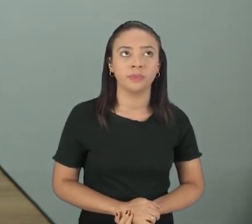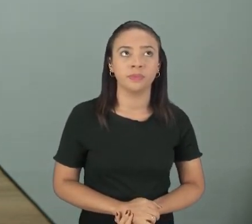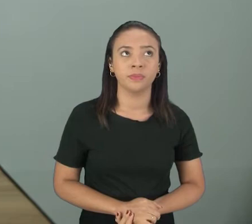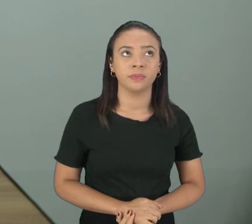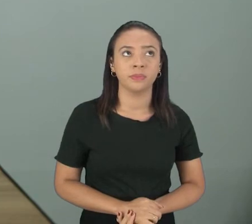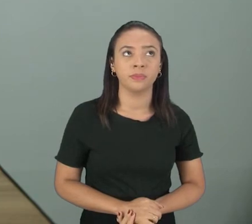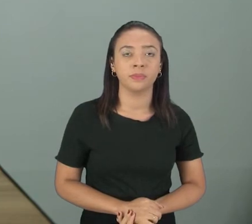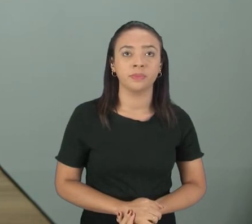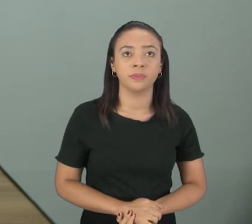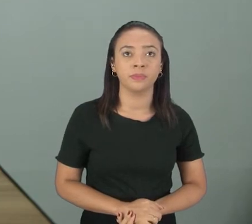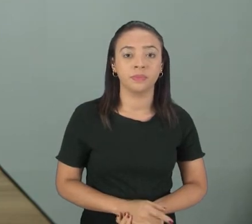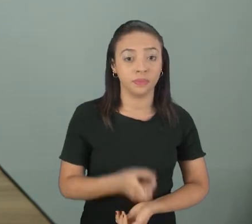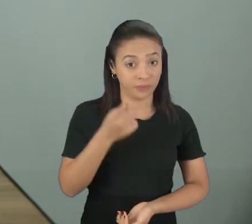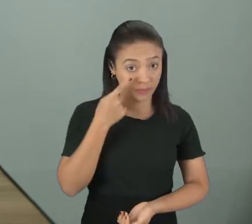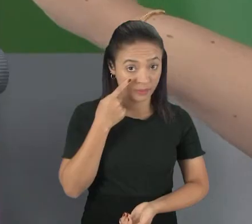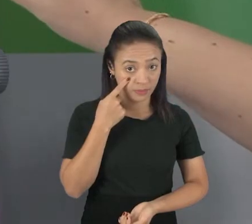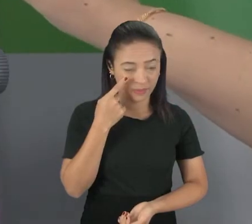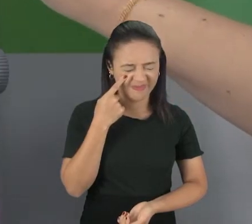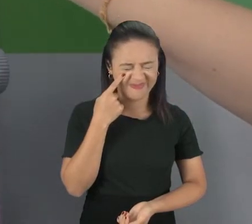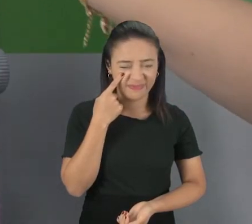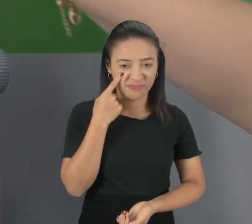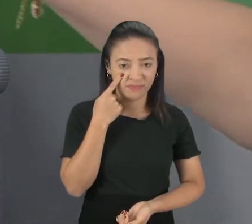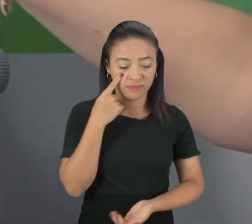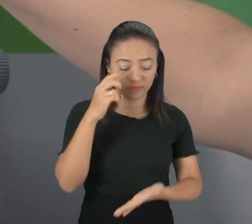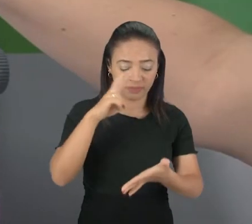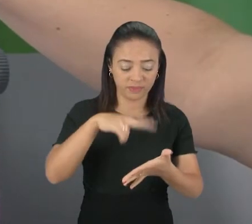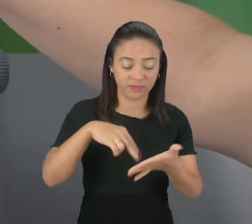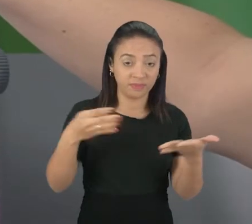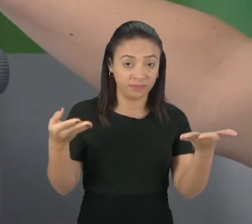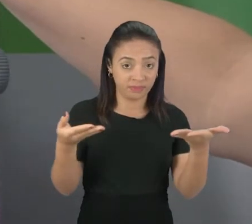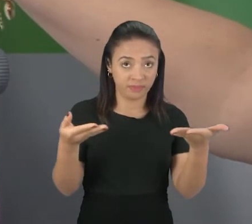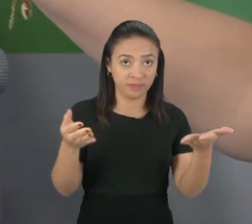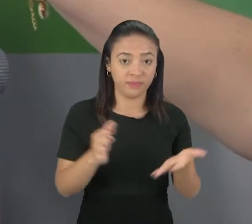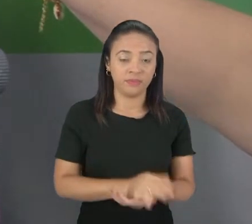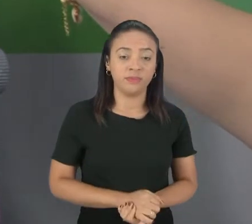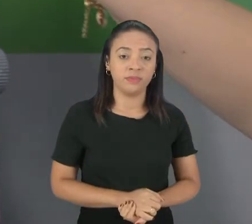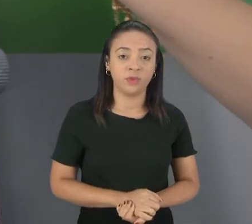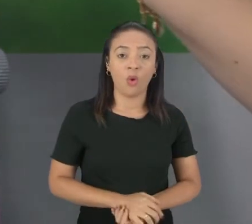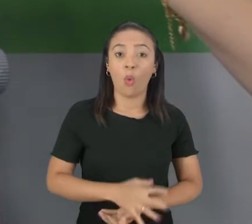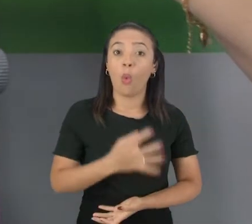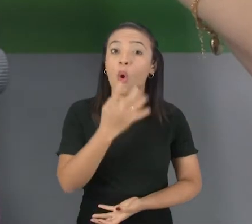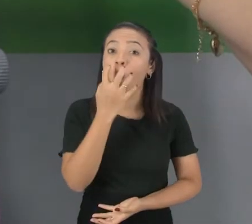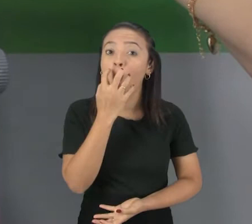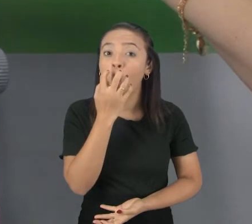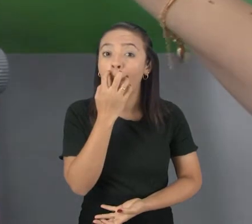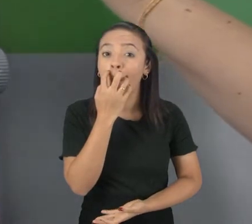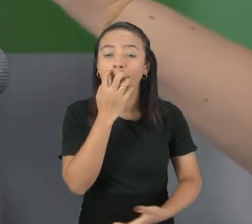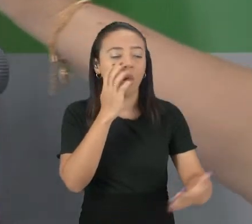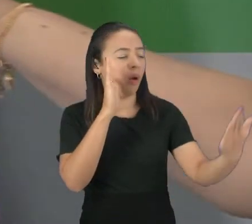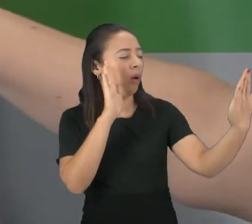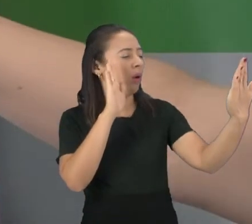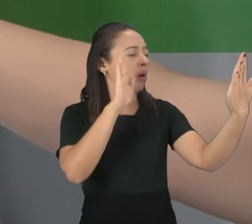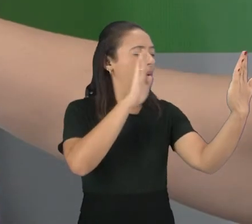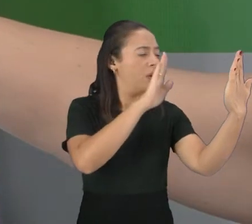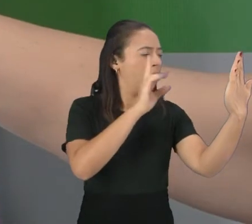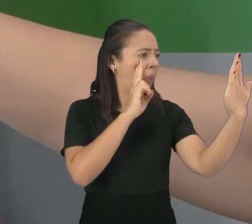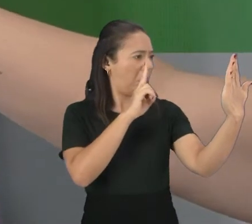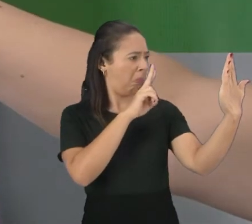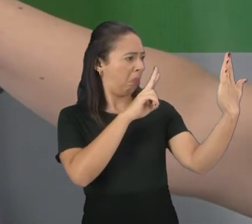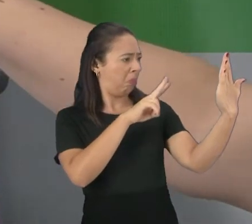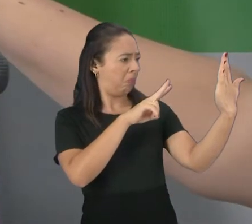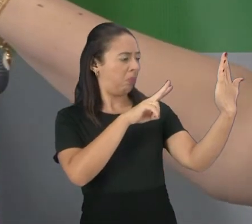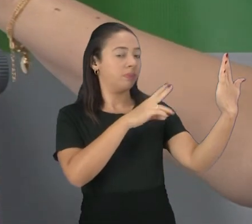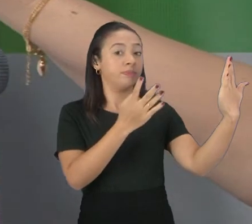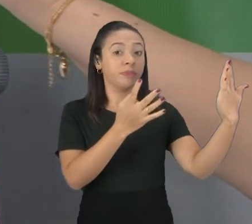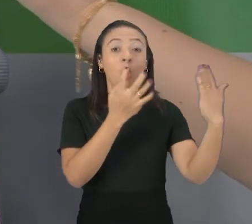Quero que você venha aqui comigo. Nós vamos ler aqui. O cão e seu reflexo.